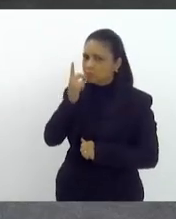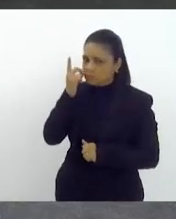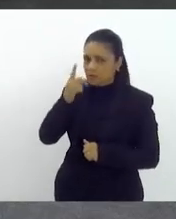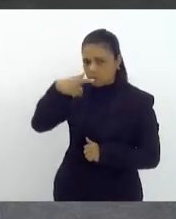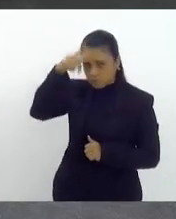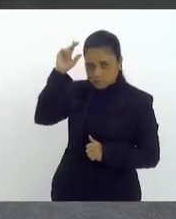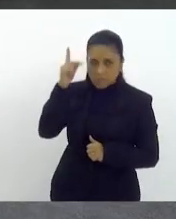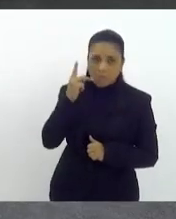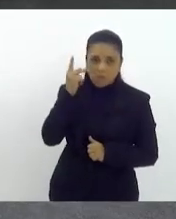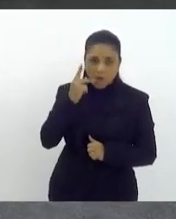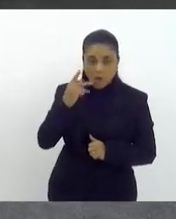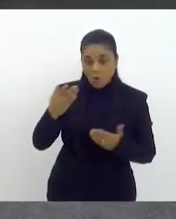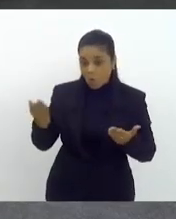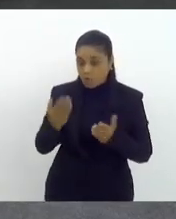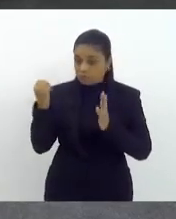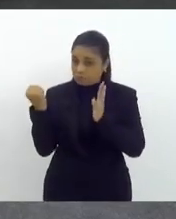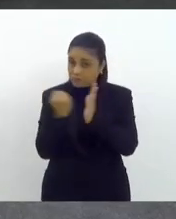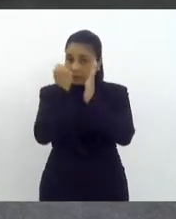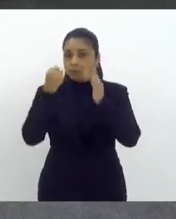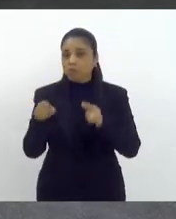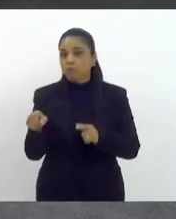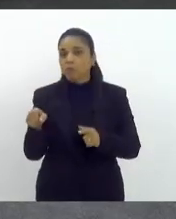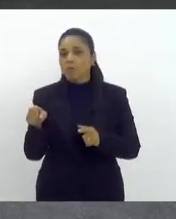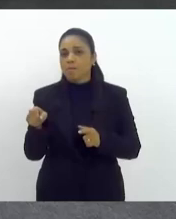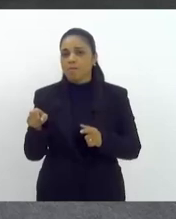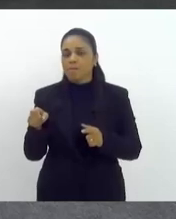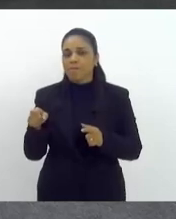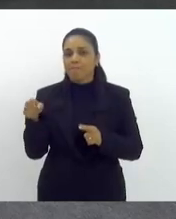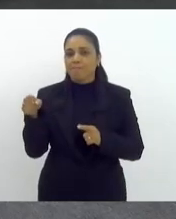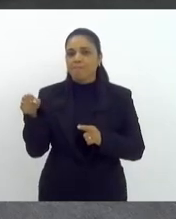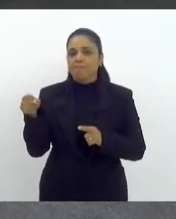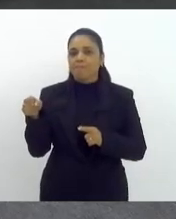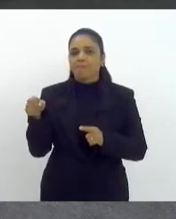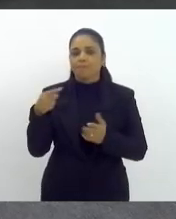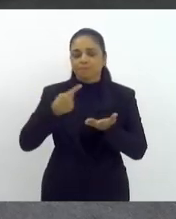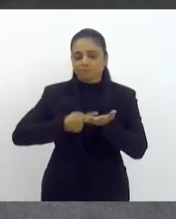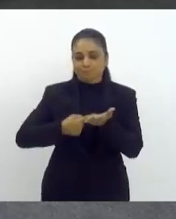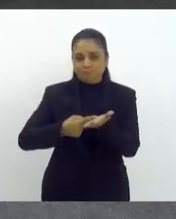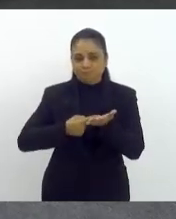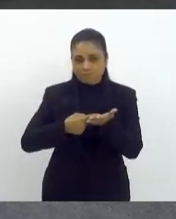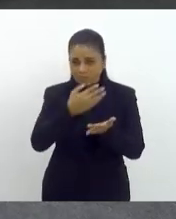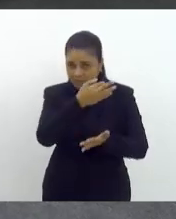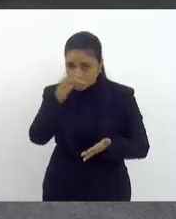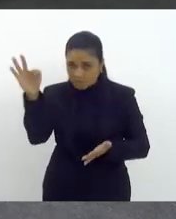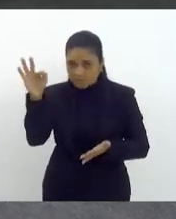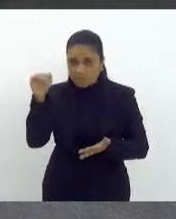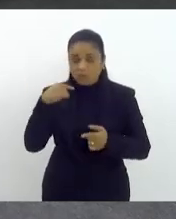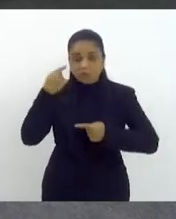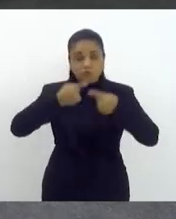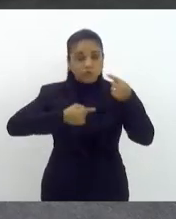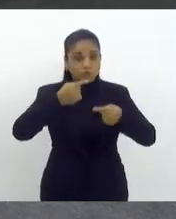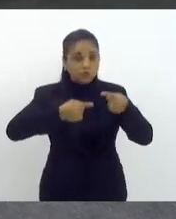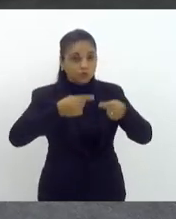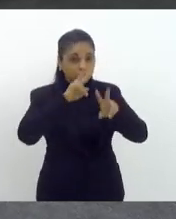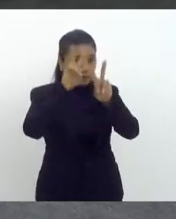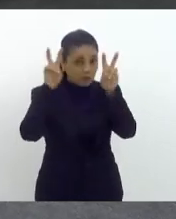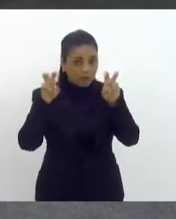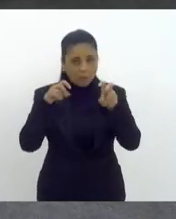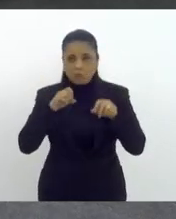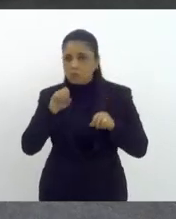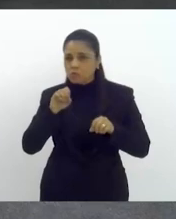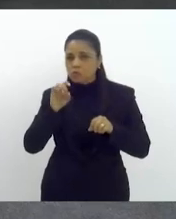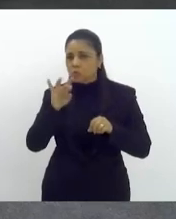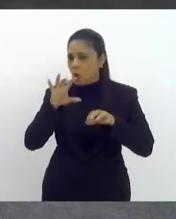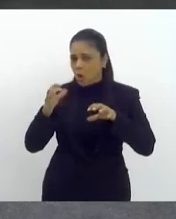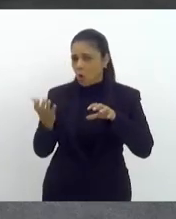é o maior símbolo dessa bandeira do pacto federativo de discutir um tema que não é apenas do congresso